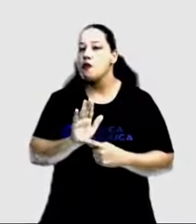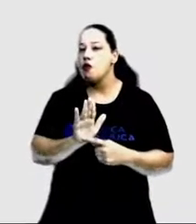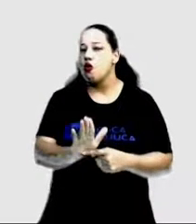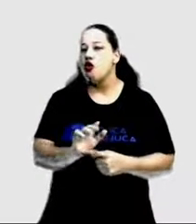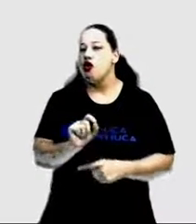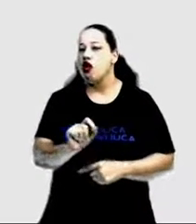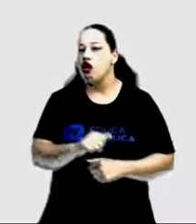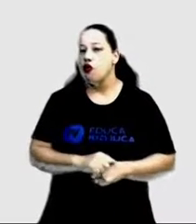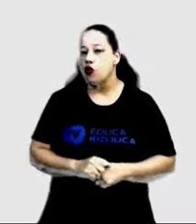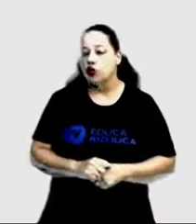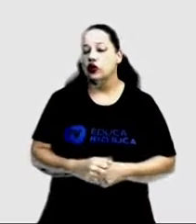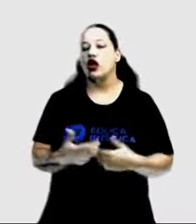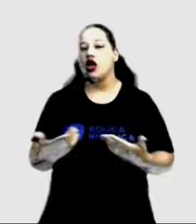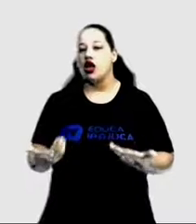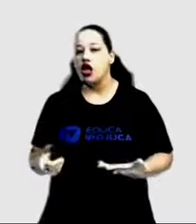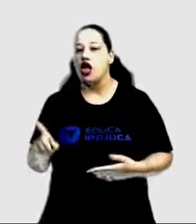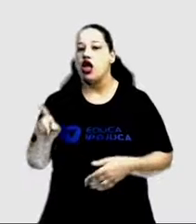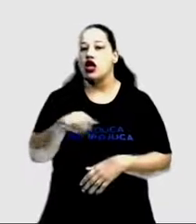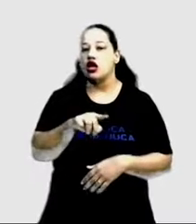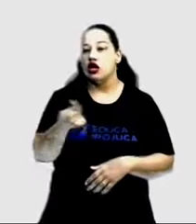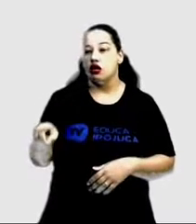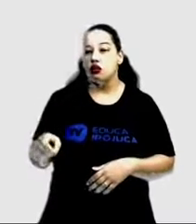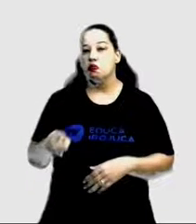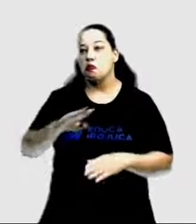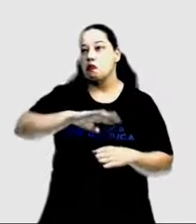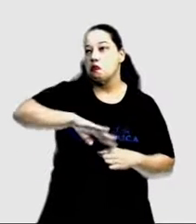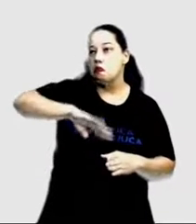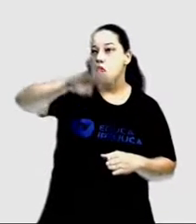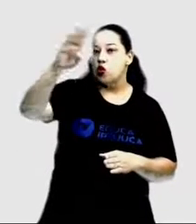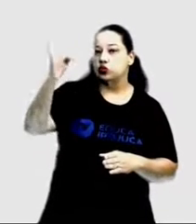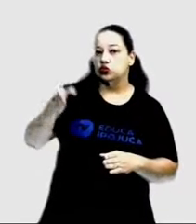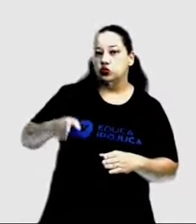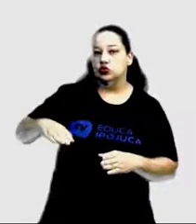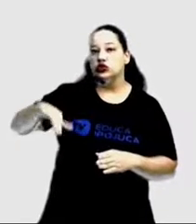mais rústico, de montanhas,